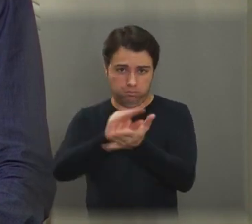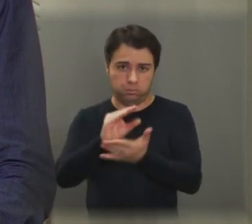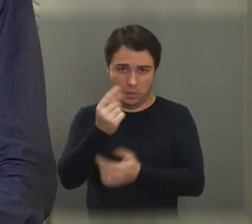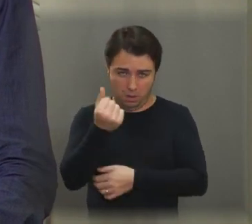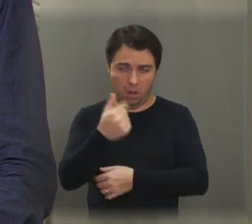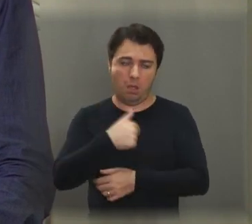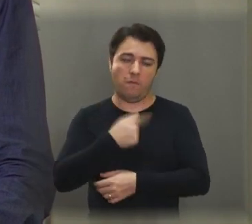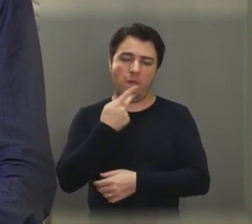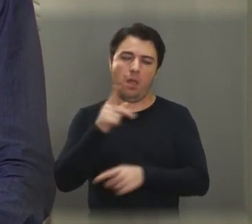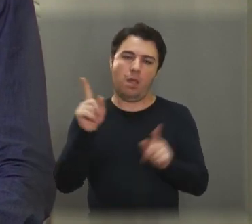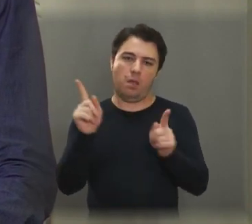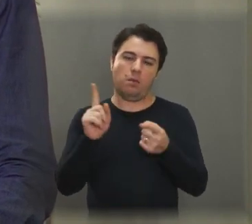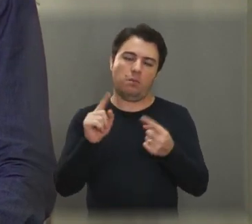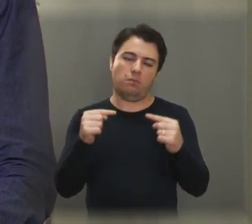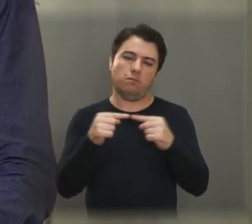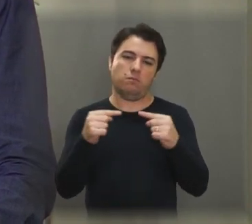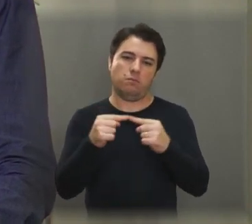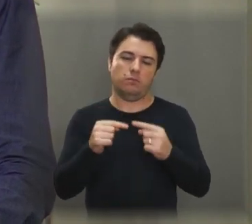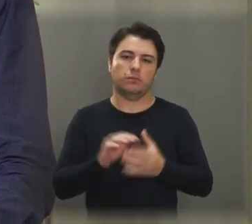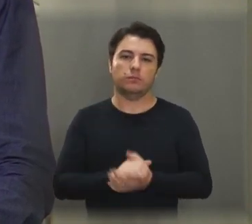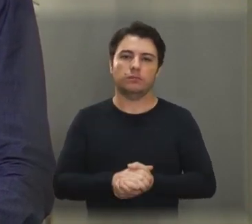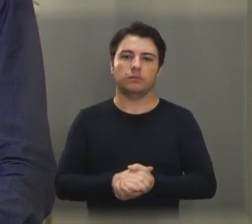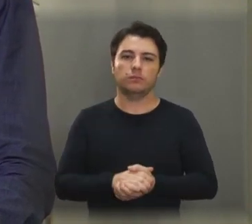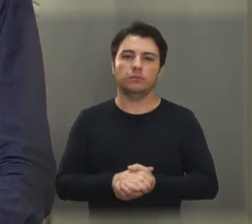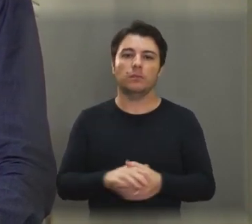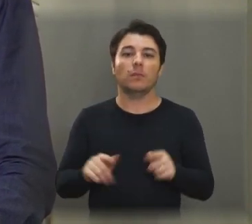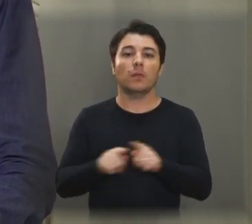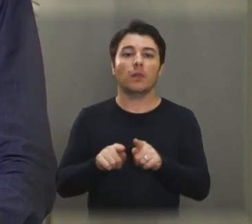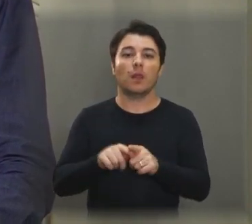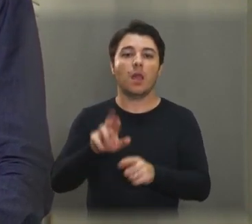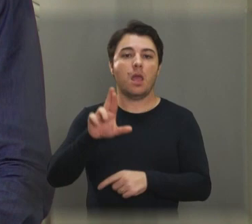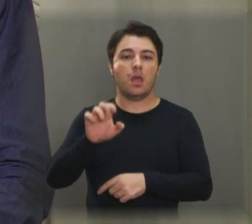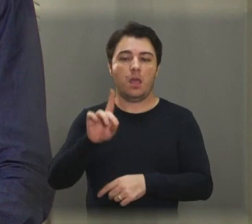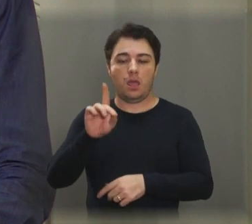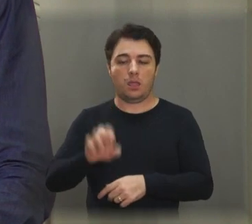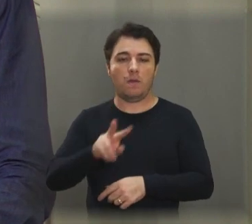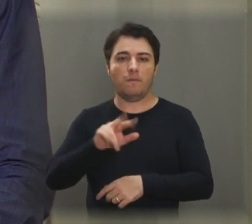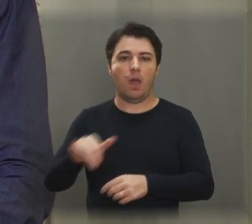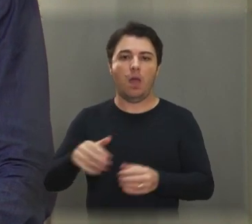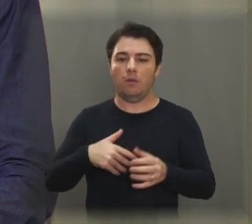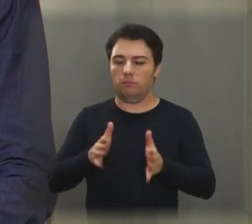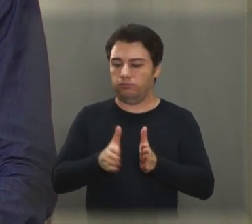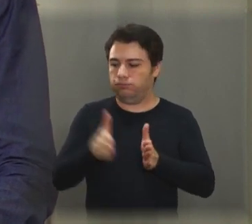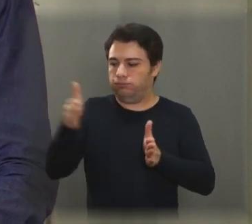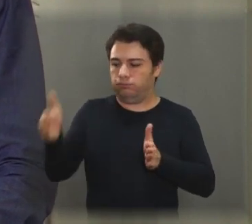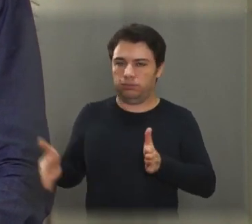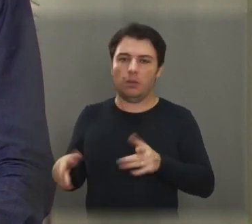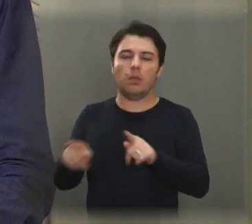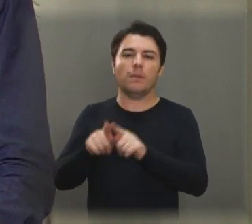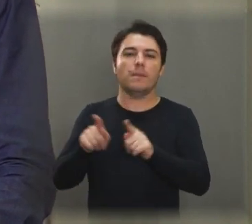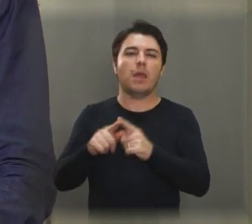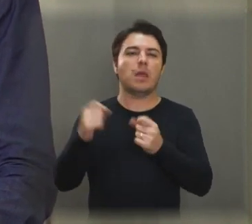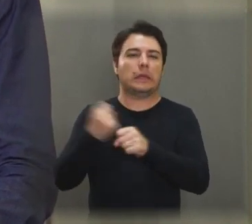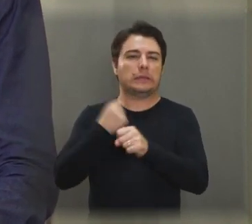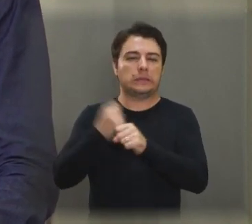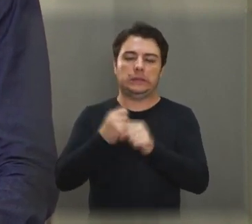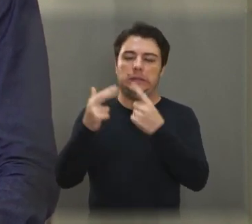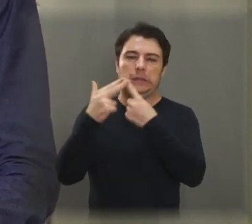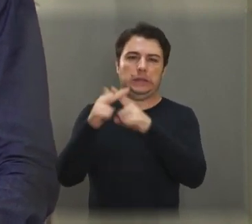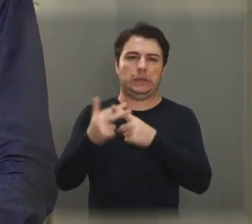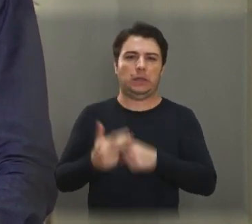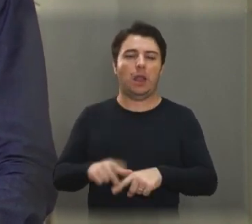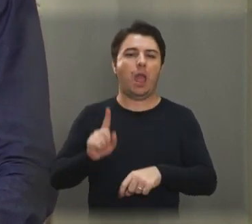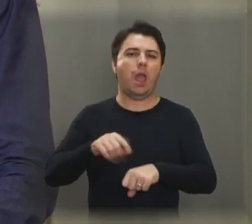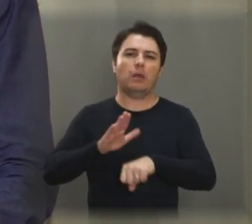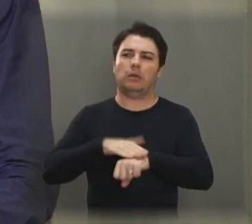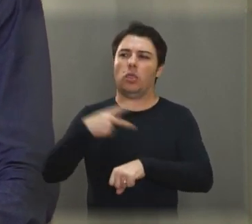vocês é com relação à extensão de rede os custos para uma extenção para o melhoramento para manutenção de rede ela